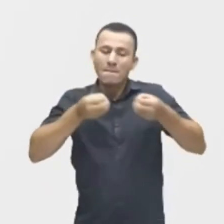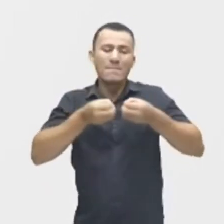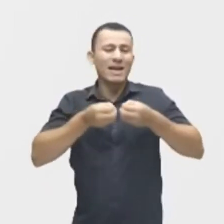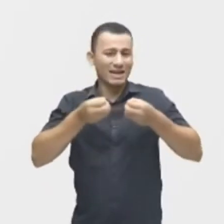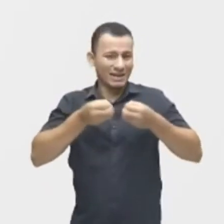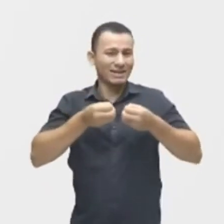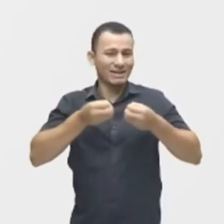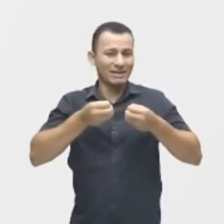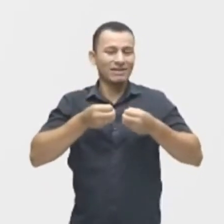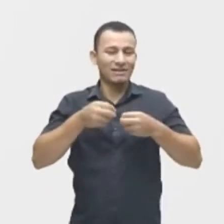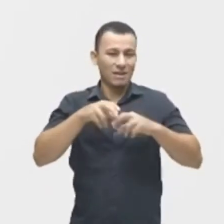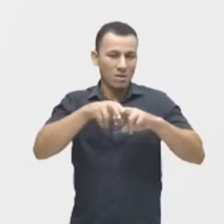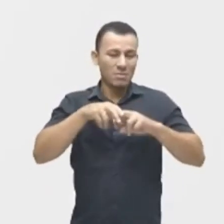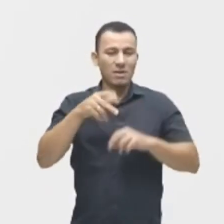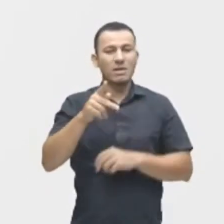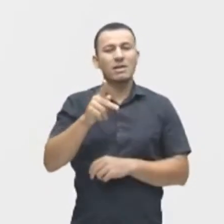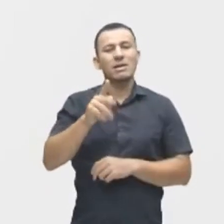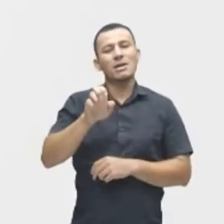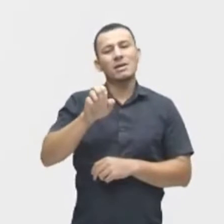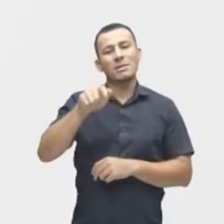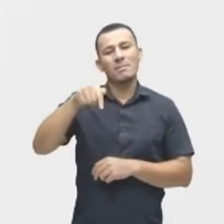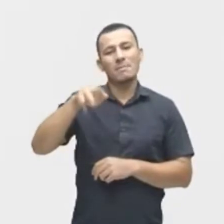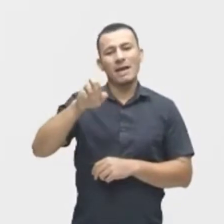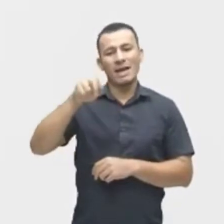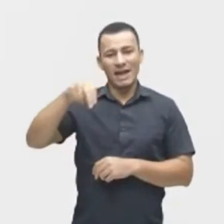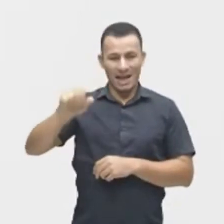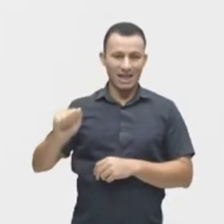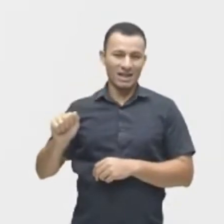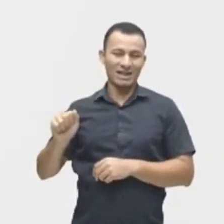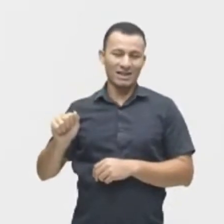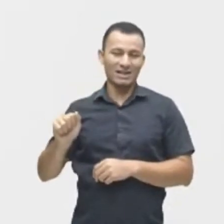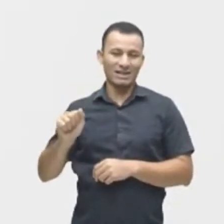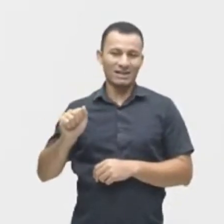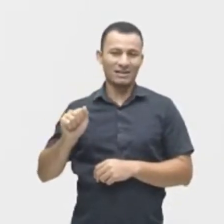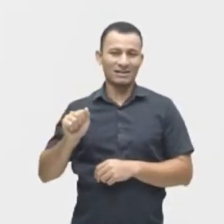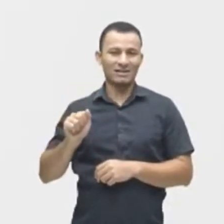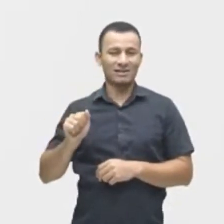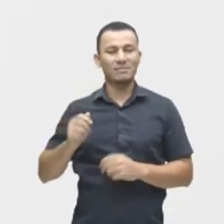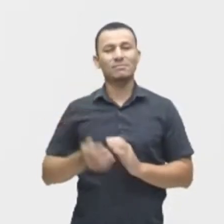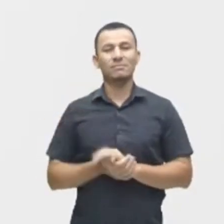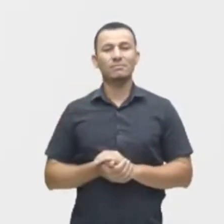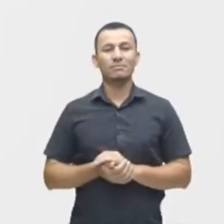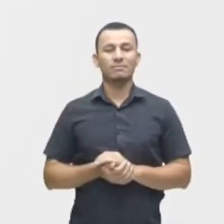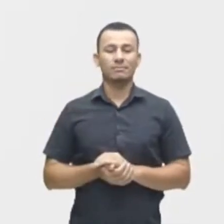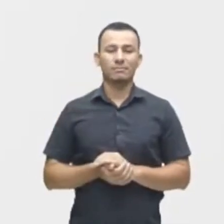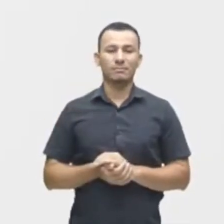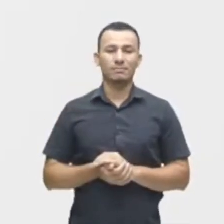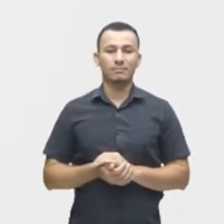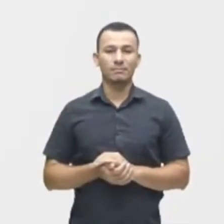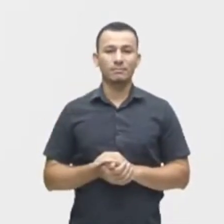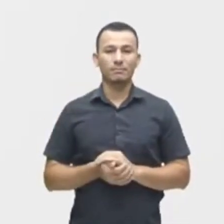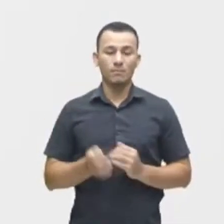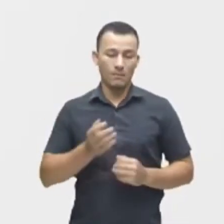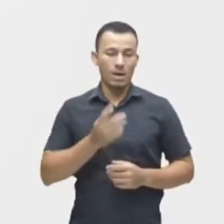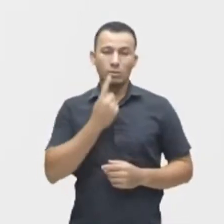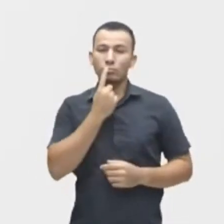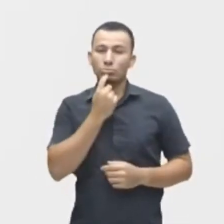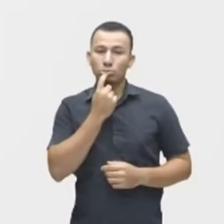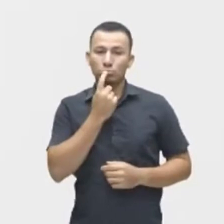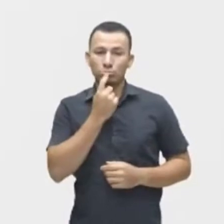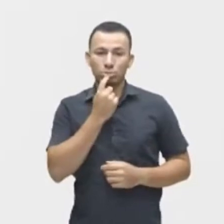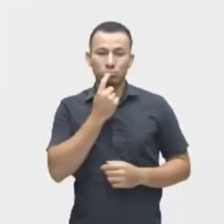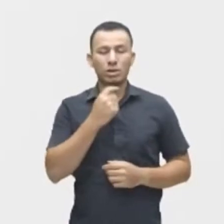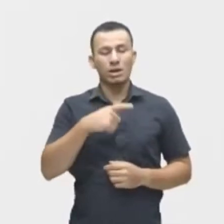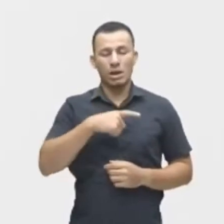próximo. Eles estão bem próximos. Então, essa é a pequena circulação. Qual é a pequena circulação? O sangue rico em